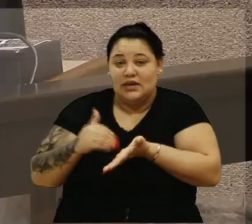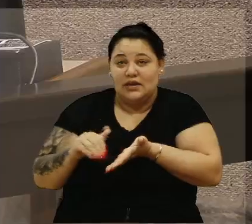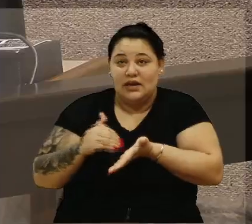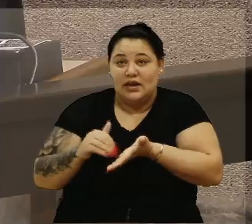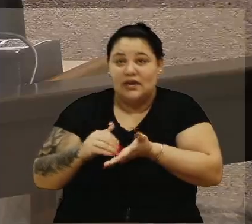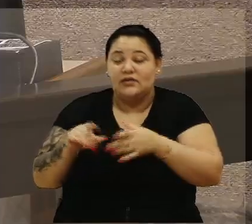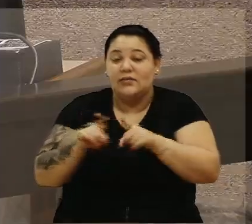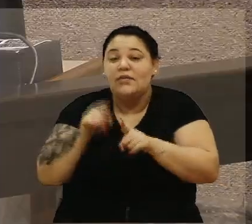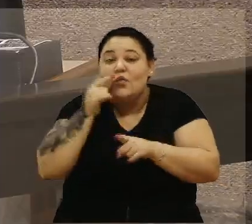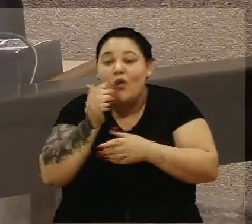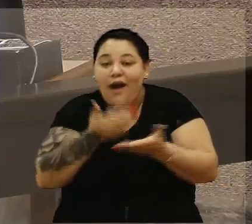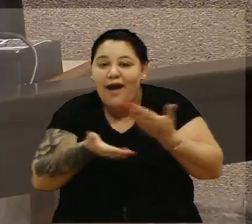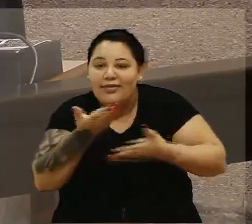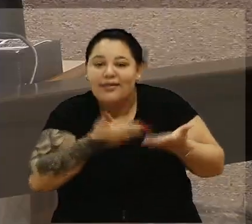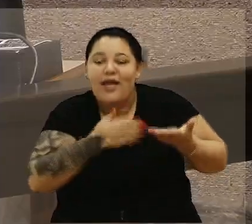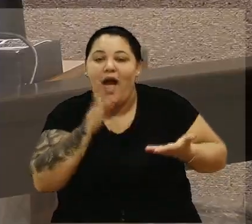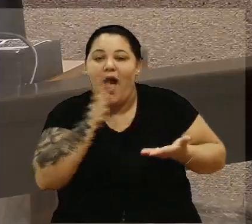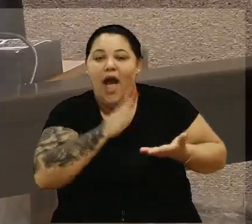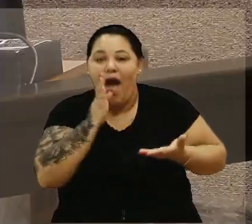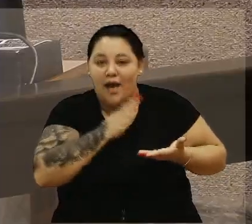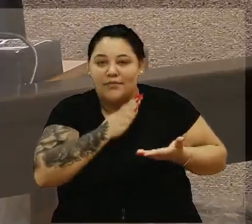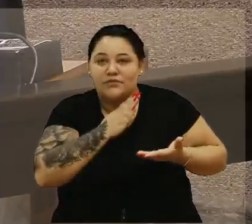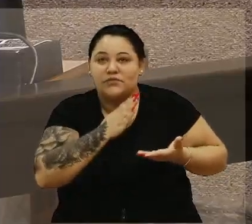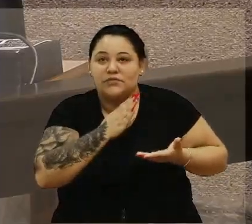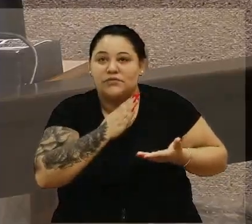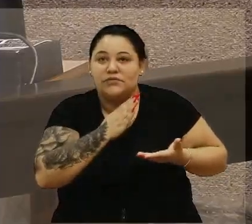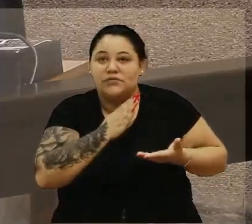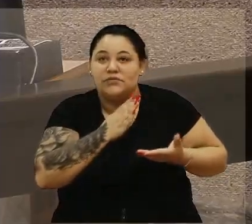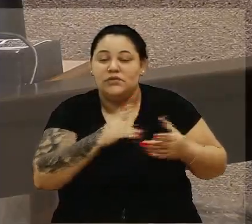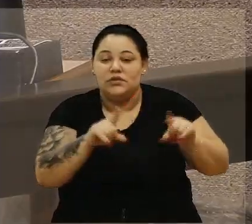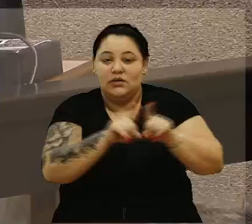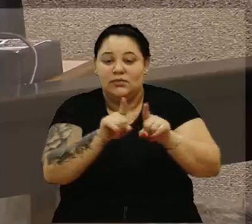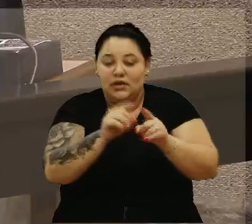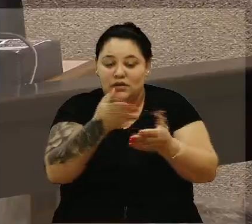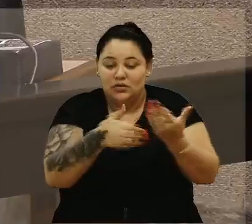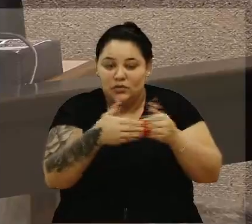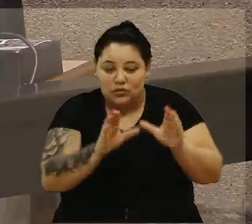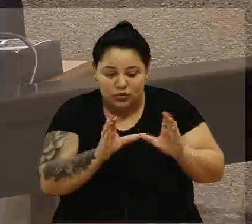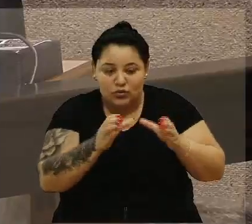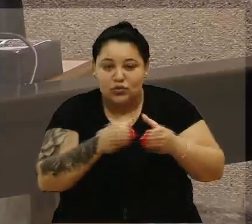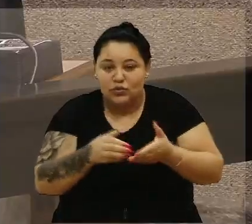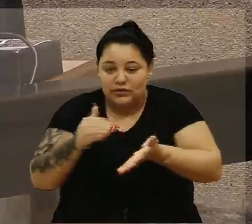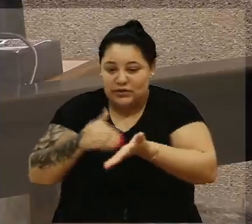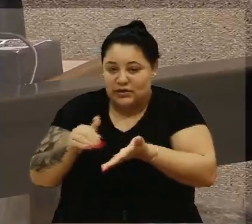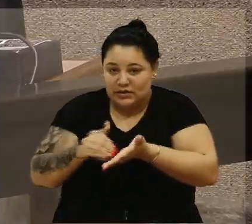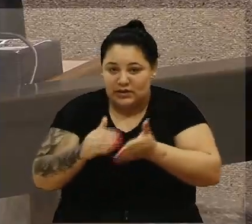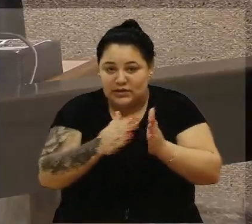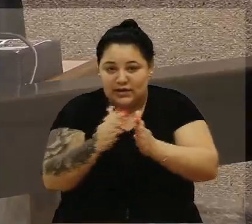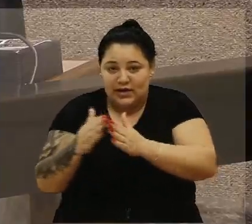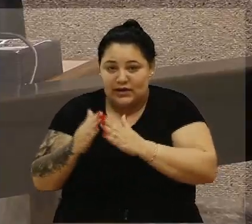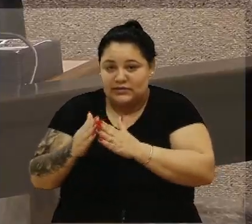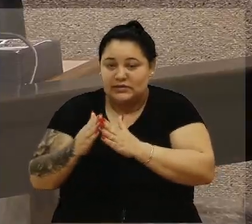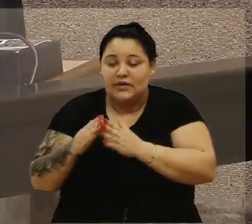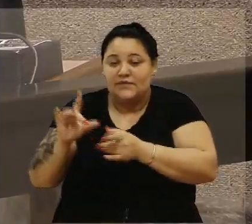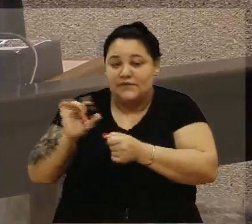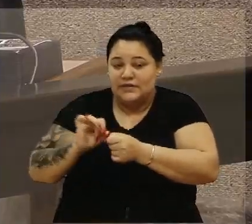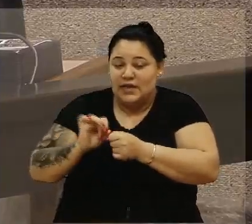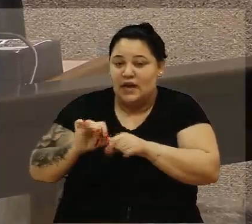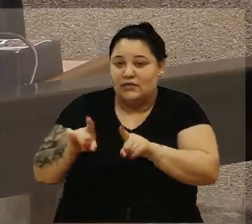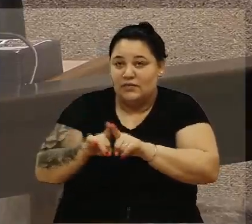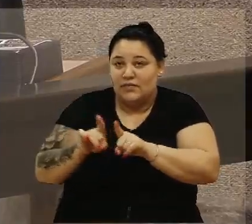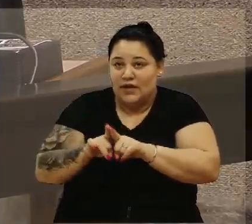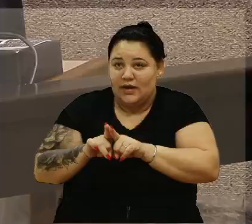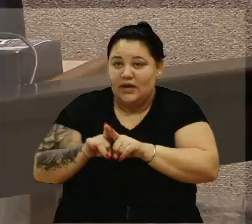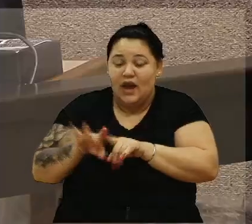nos atender prontamente, né? E também toda a equipe da Secretaria da Habitação, onde fizeram a questão